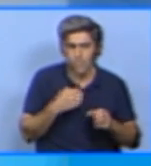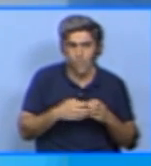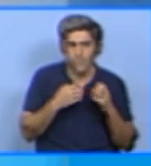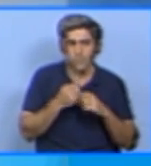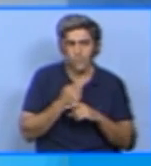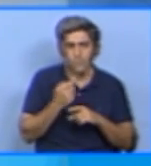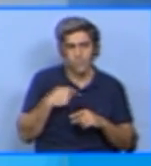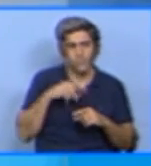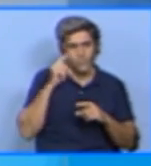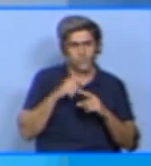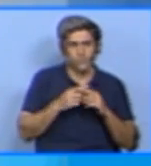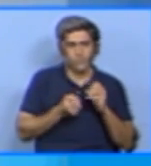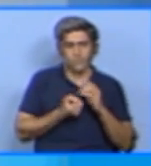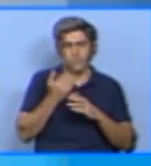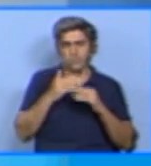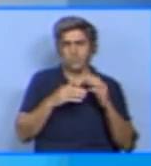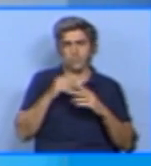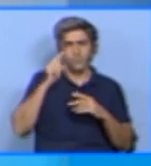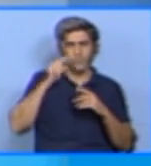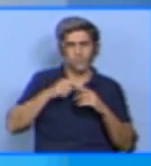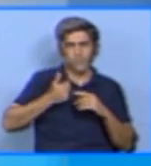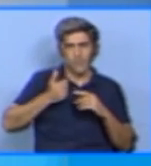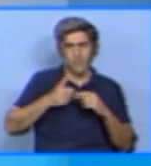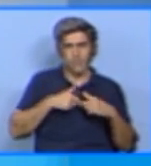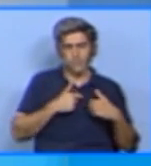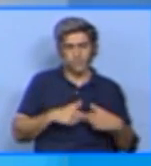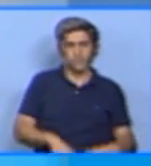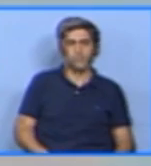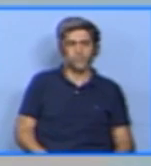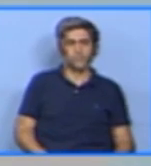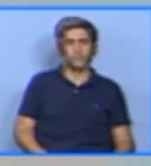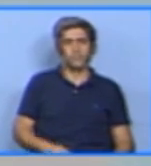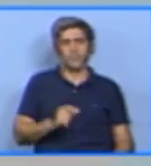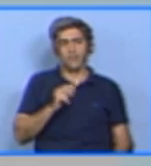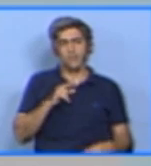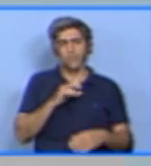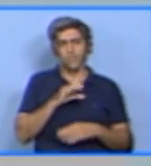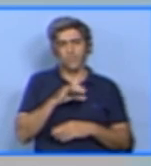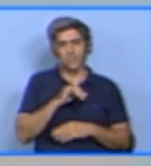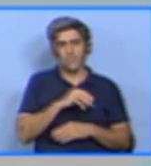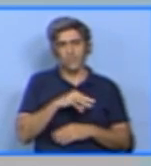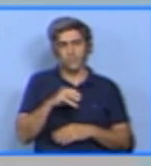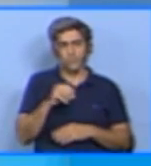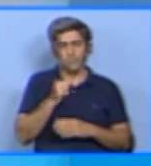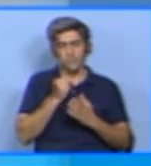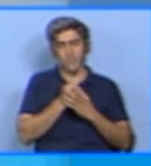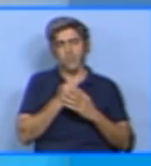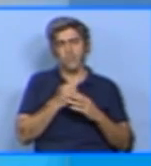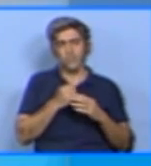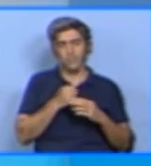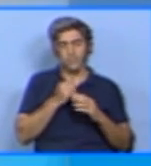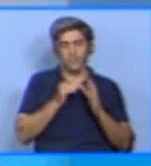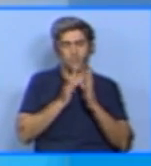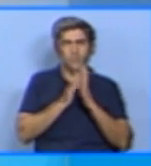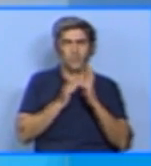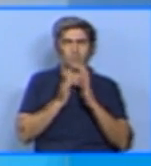para o bem, não é? E então... Porque o exorcismo tem essa marca muito própria da presença de